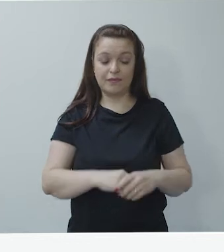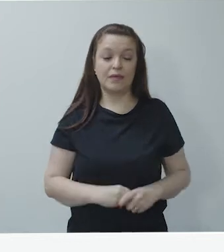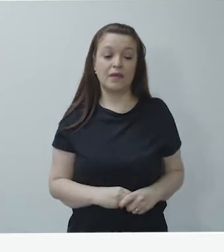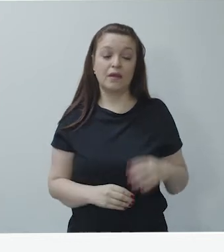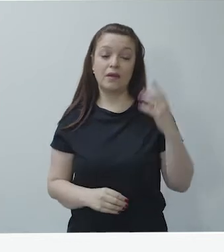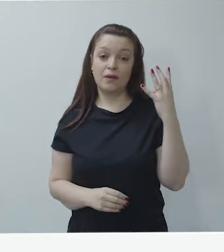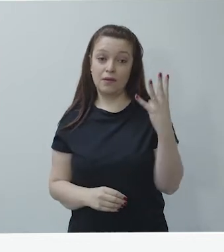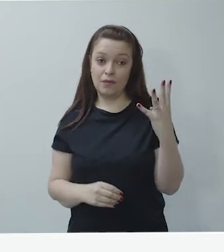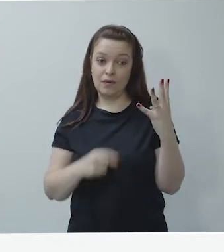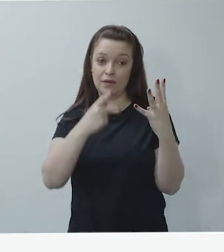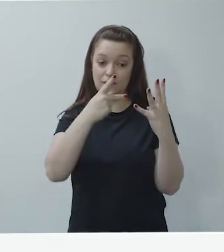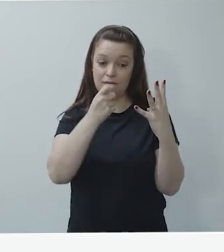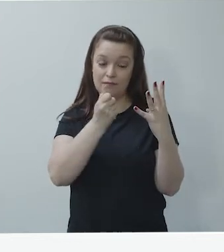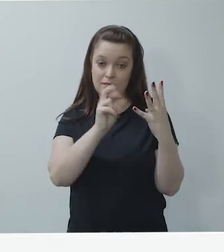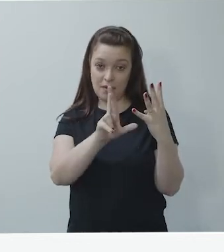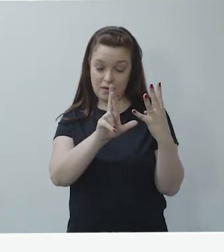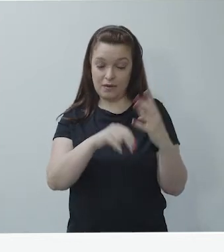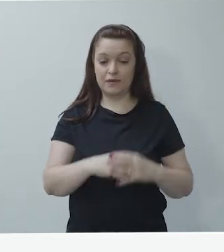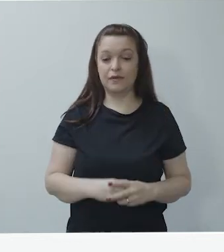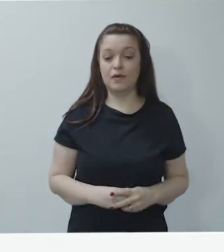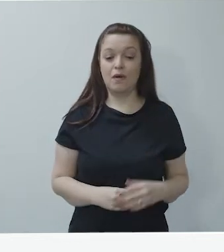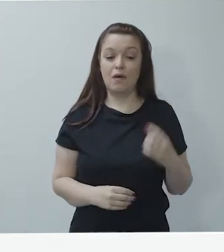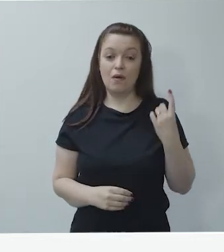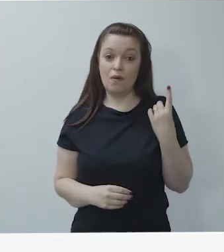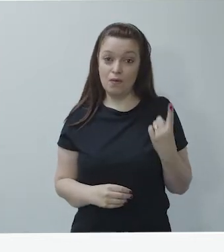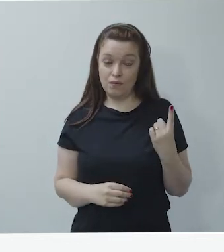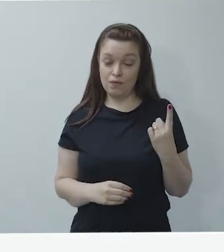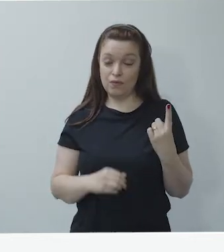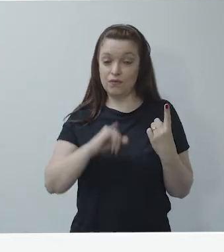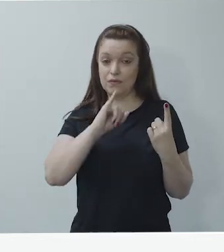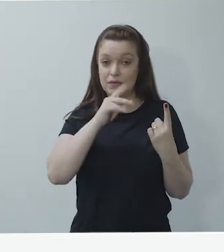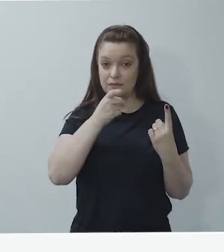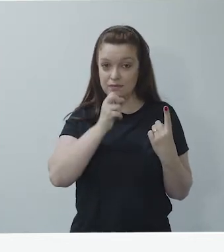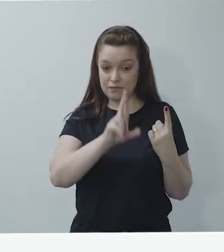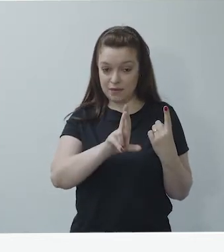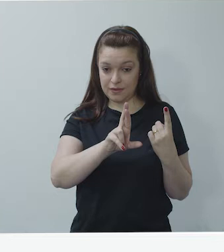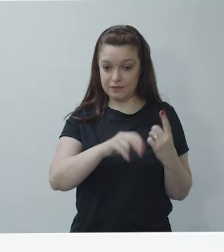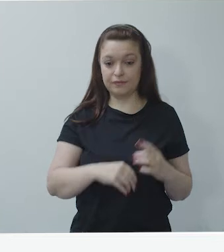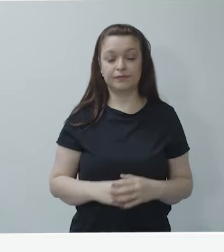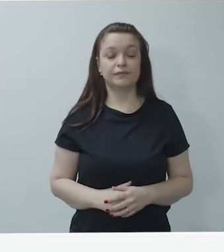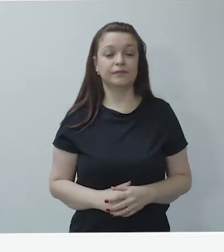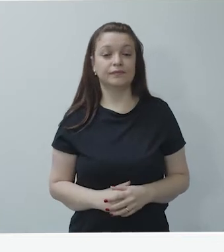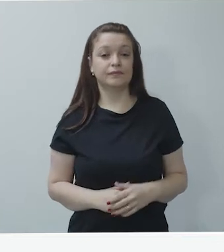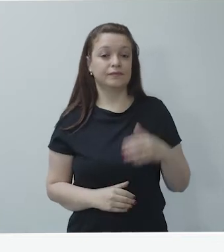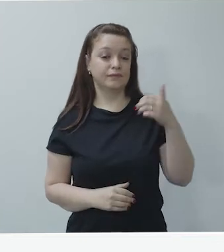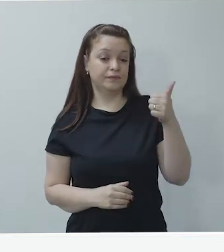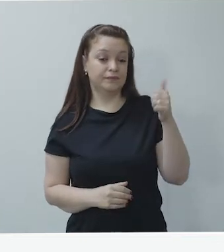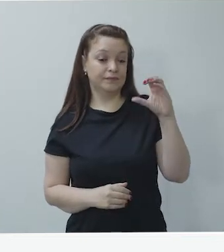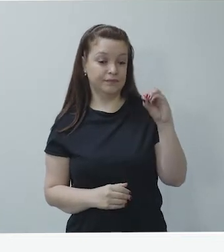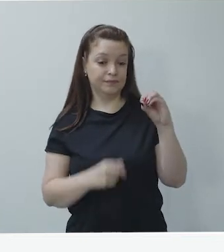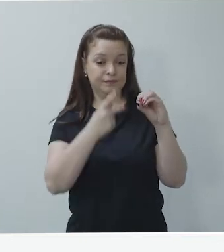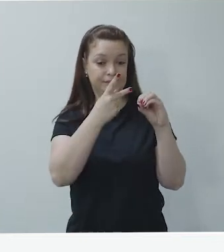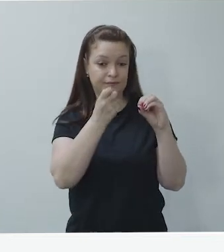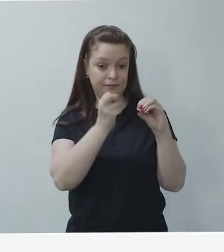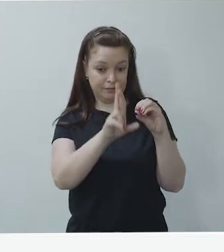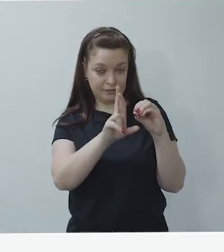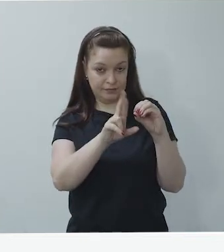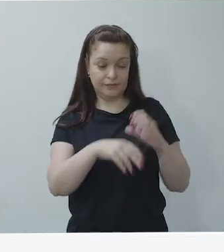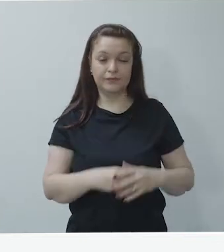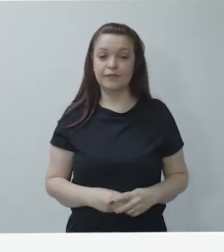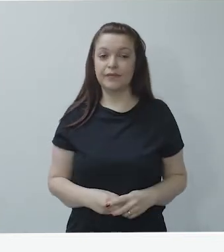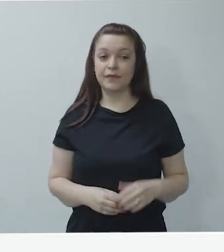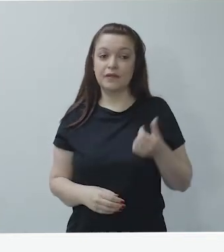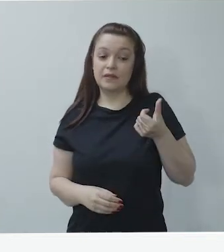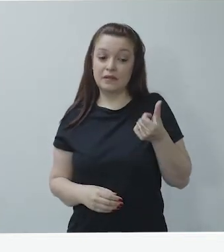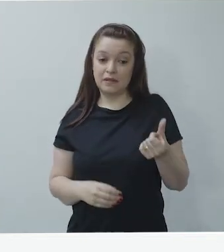ímpar. O 4, que é um número par. Número 1, ímpar. O 10, número